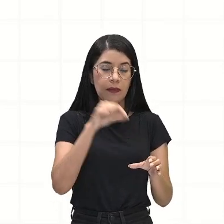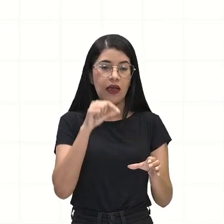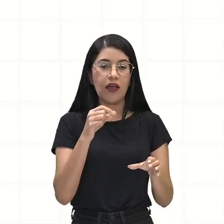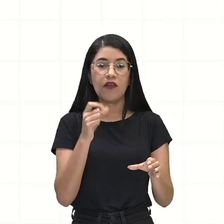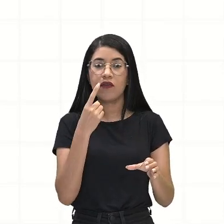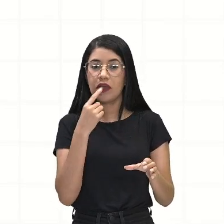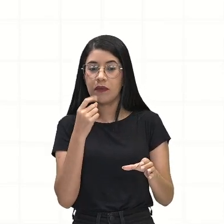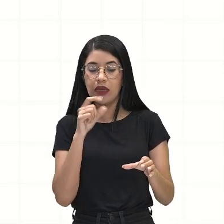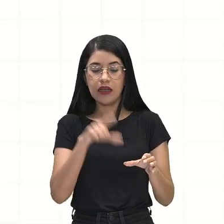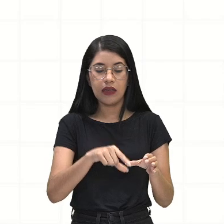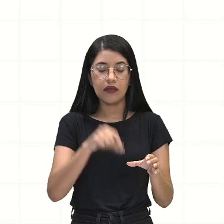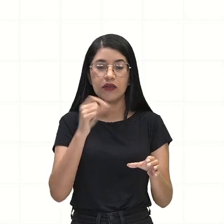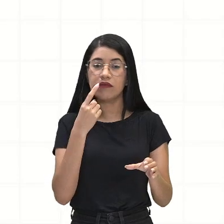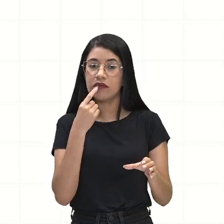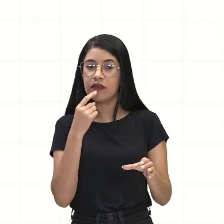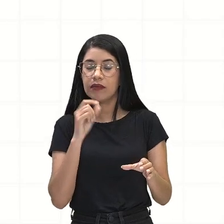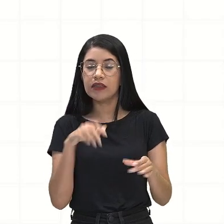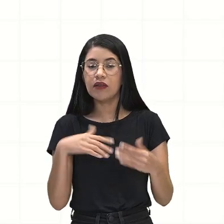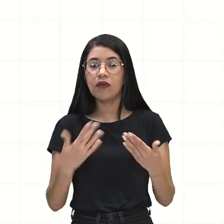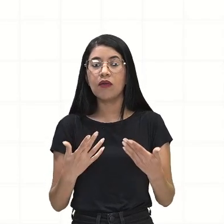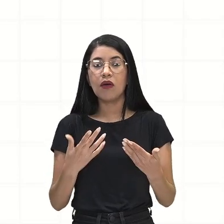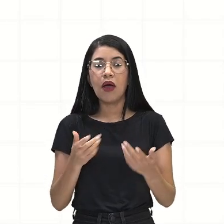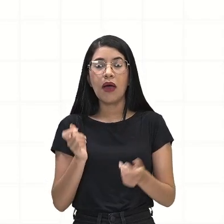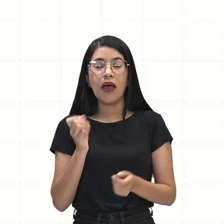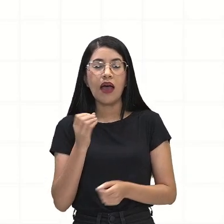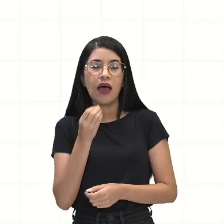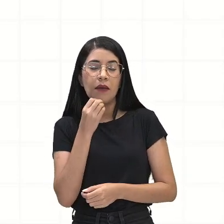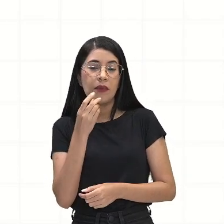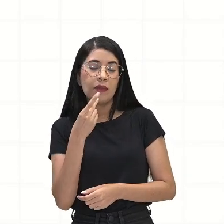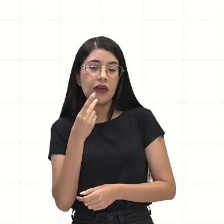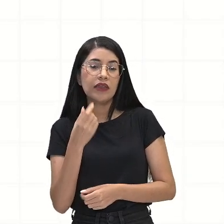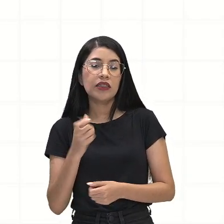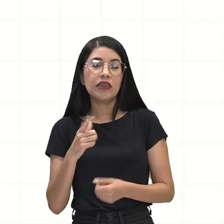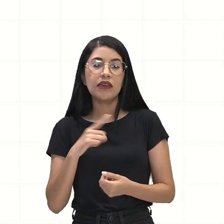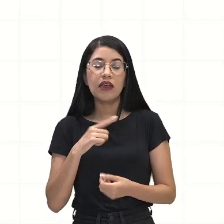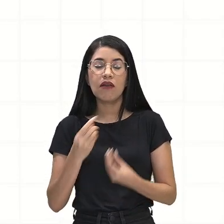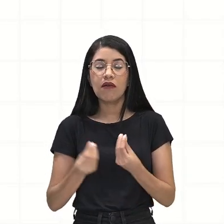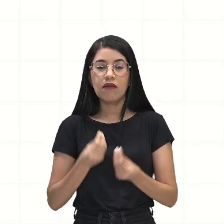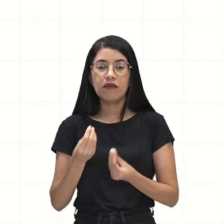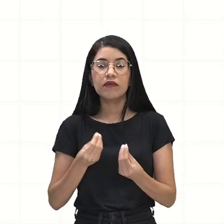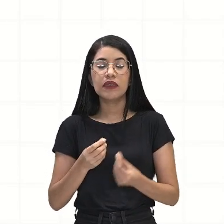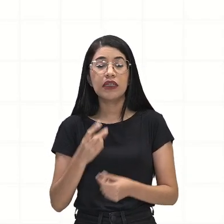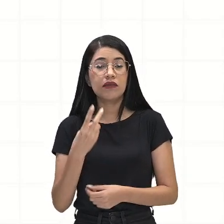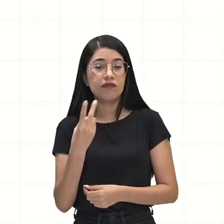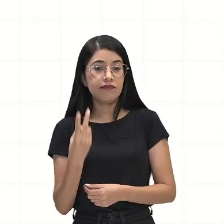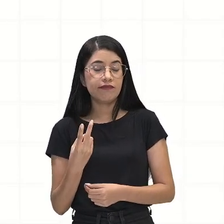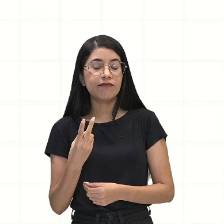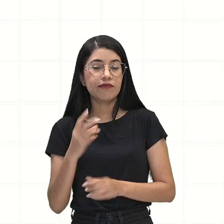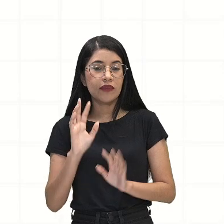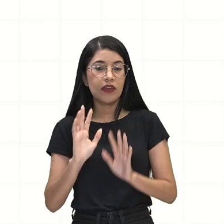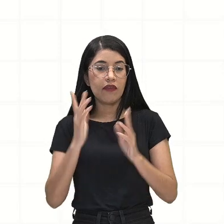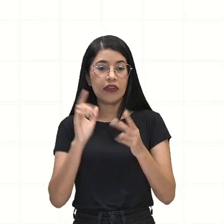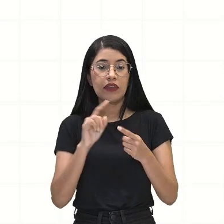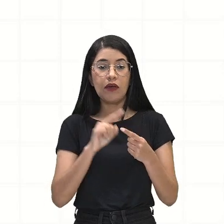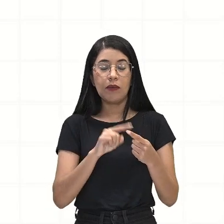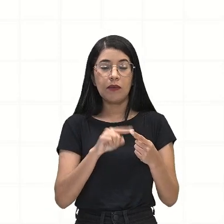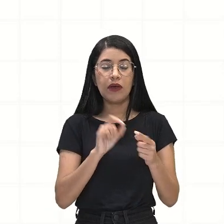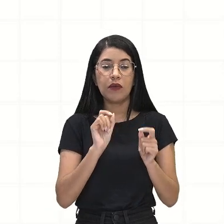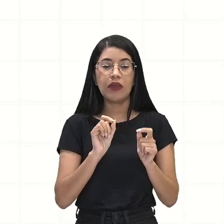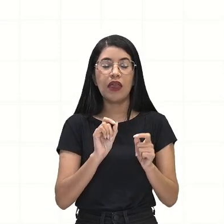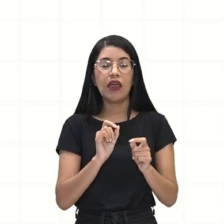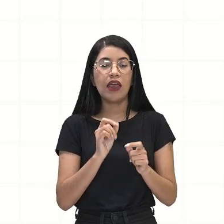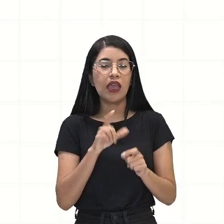bola vermelha. Então, qual é essa probabilidade? Eu tenho 2 eventos, né? Eu tenho esse primeiro evento, que é sair uma